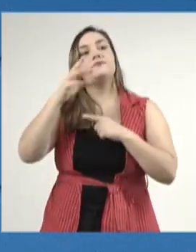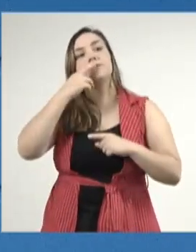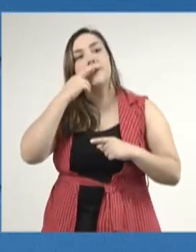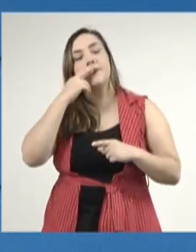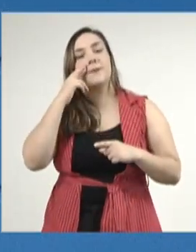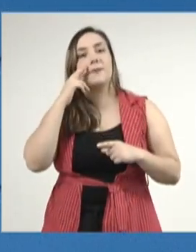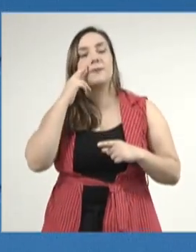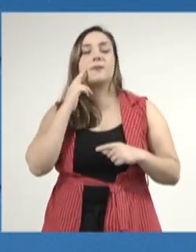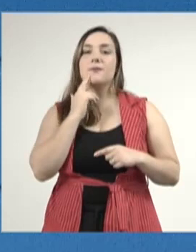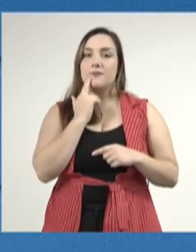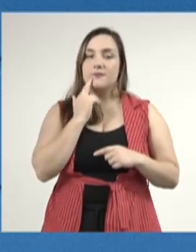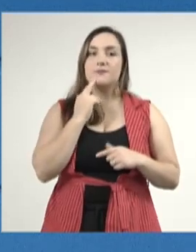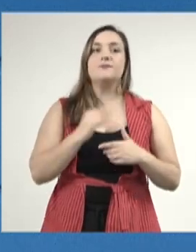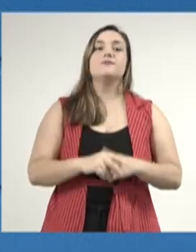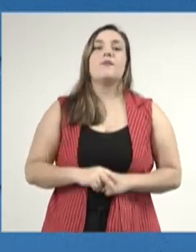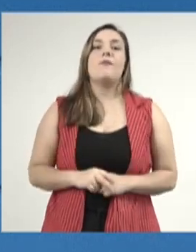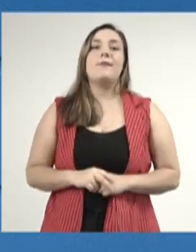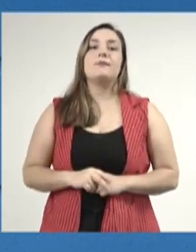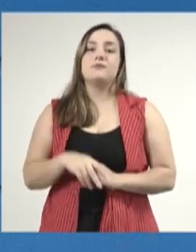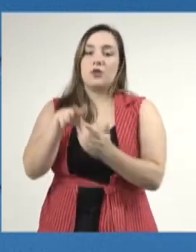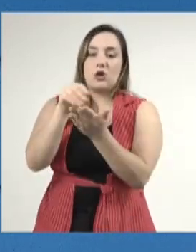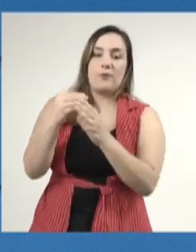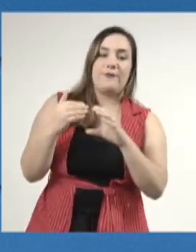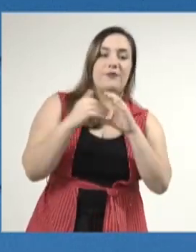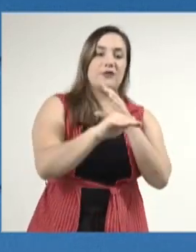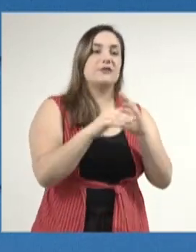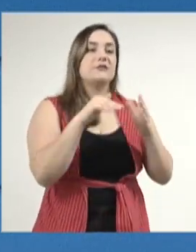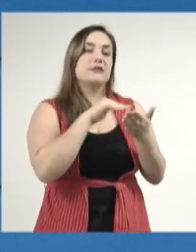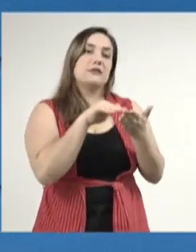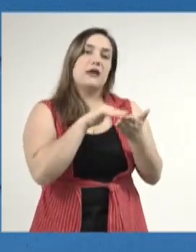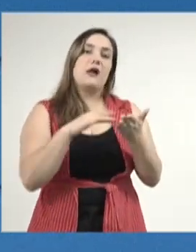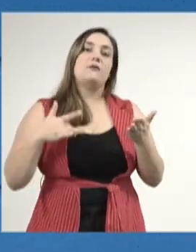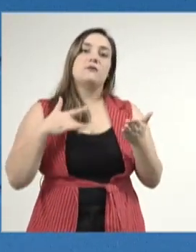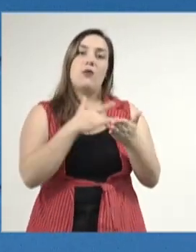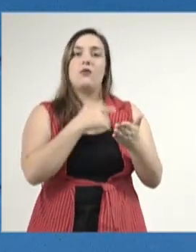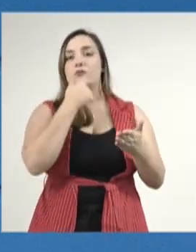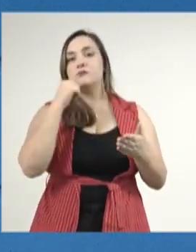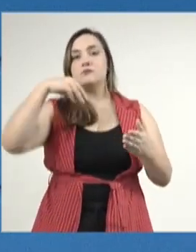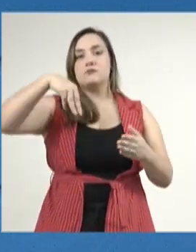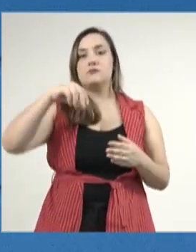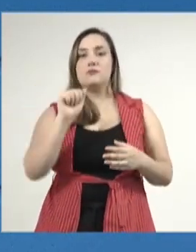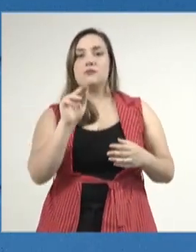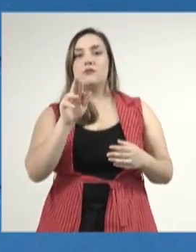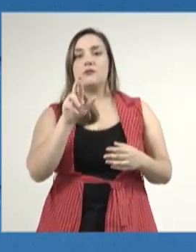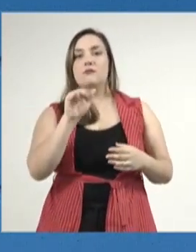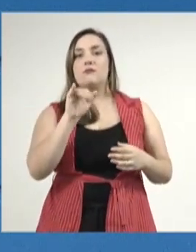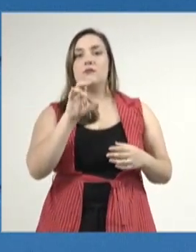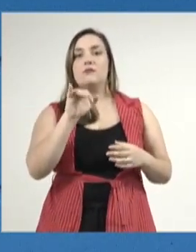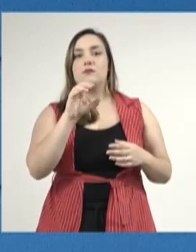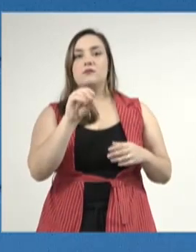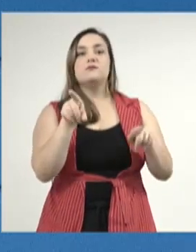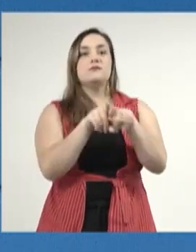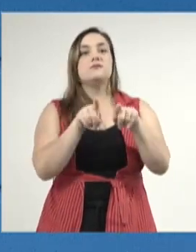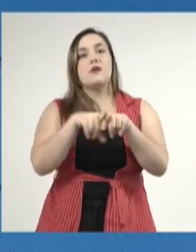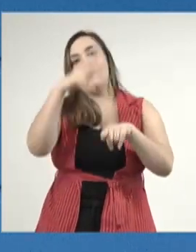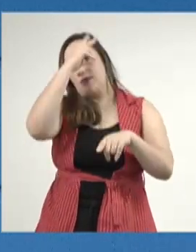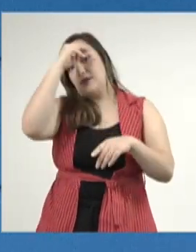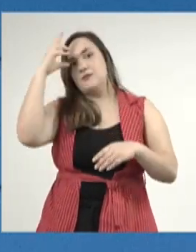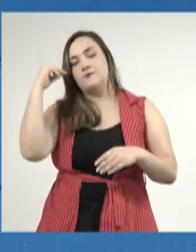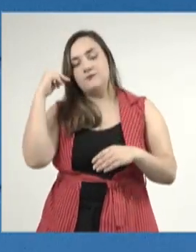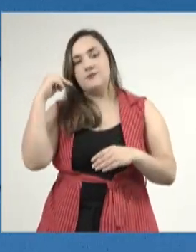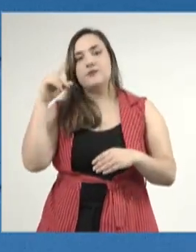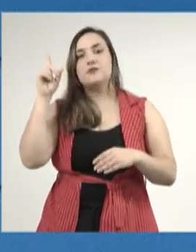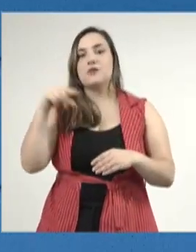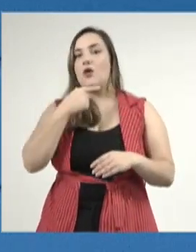Eduardo Correa Riddle, com cópias ao secretário de Estado de Saúde, senhor Maurício Simões Correia, e ao prefeito do município, senhor